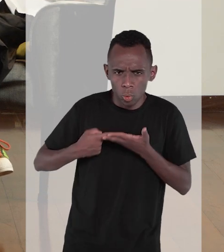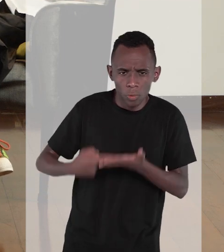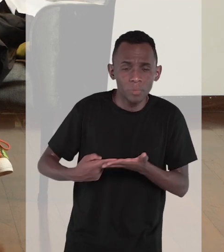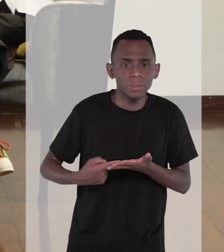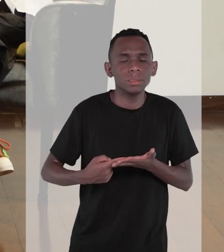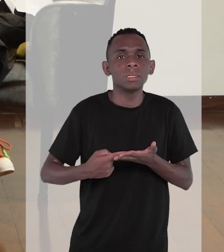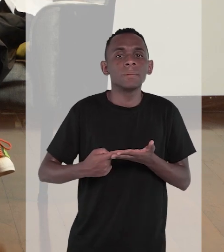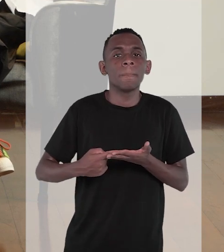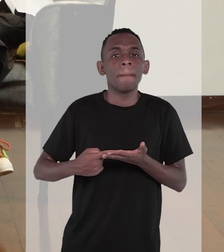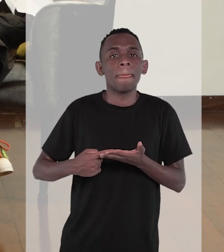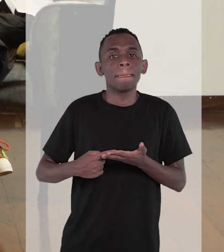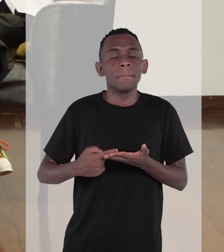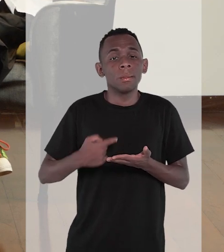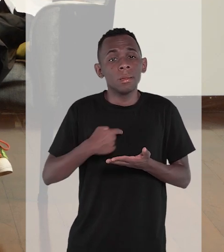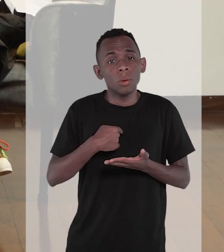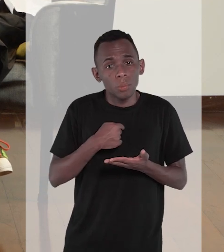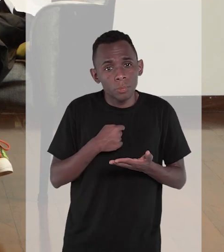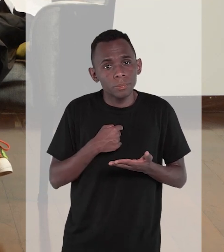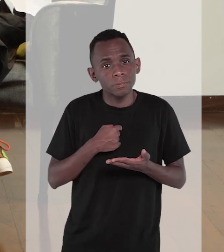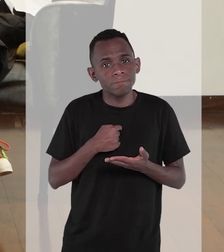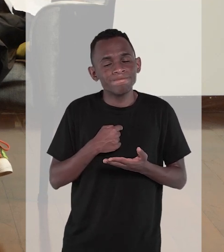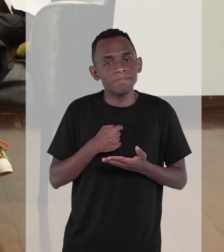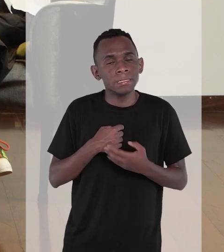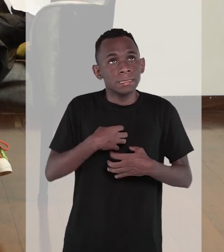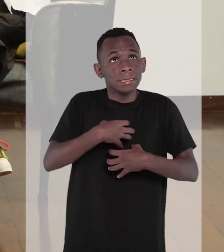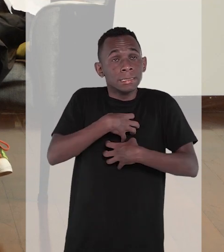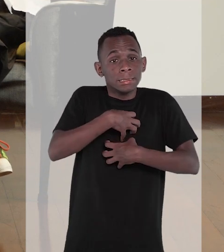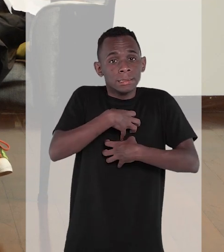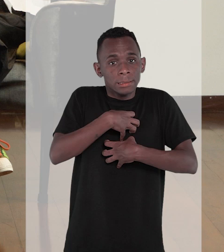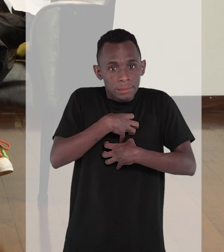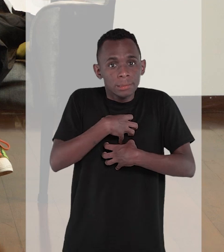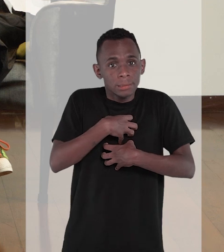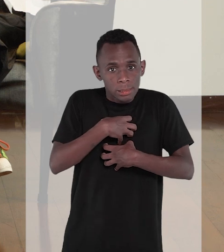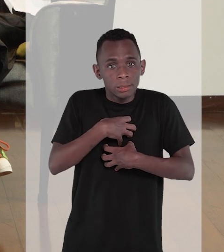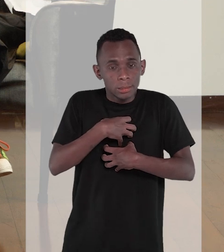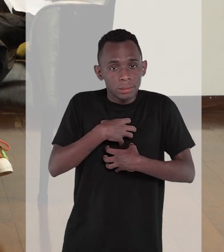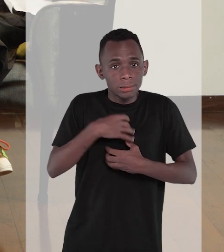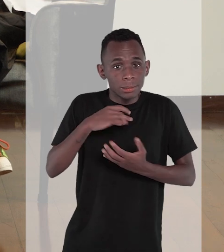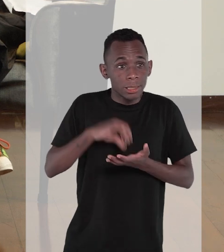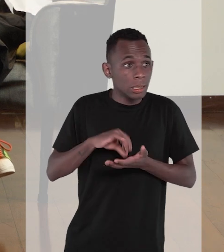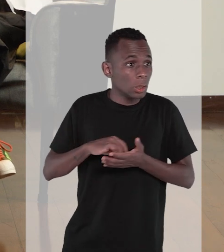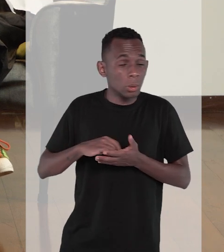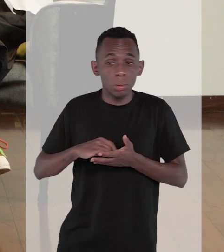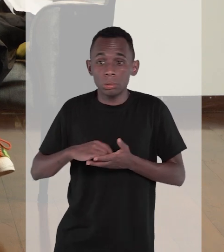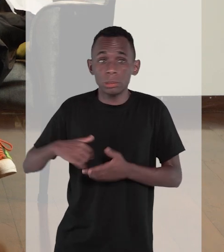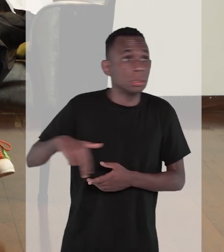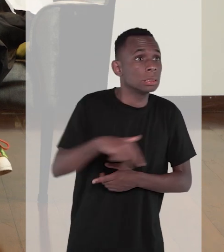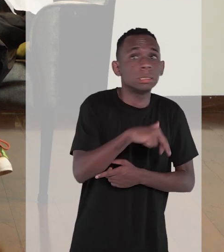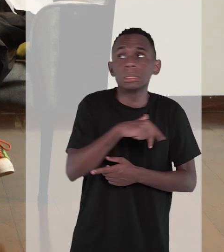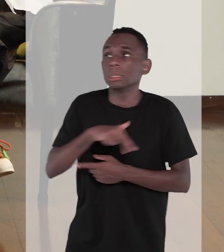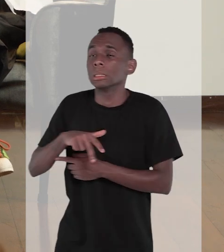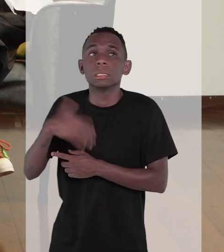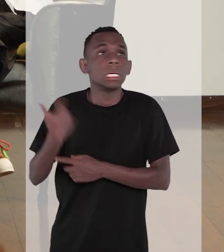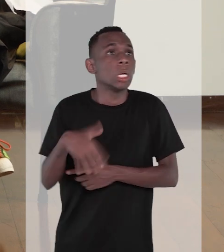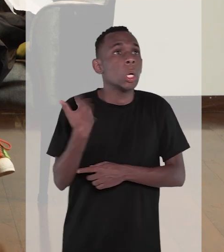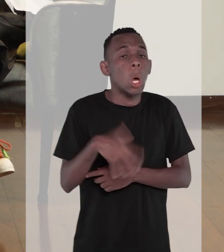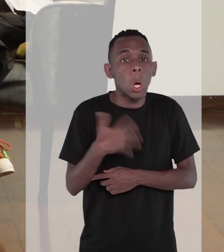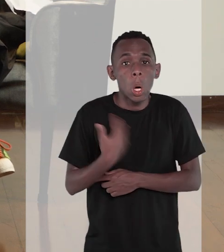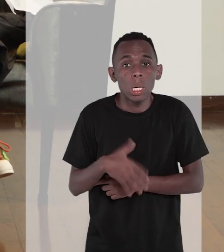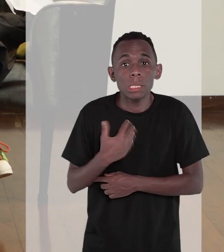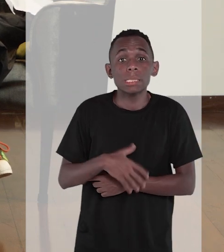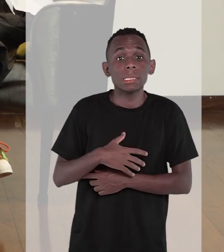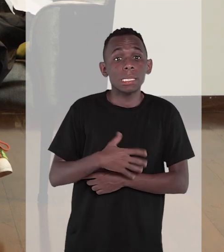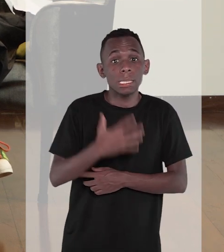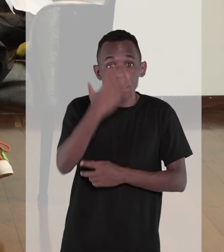Então, esse convite veio... Eu fiquei muito afetada, assim. Aquelas coisas que acontecem, eu fico andando pela casa, né? Porque eu disse,